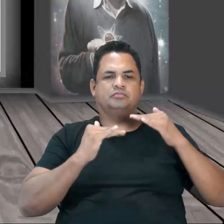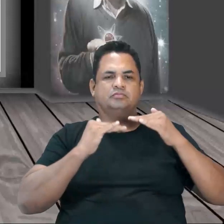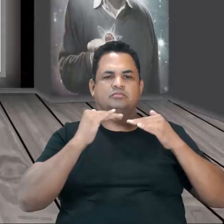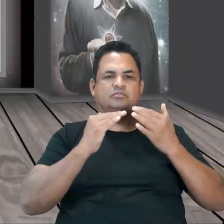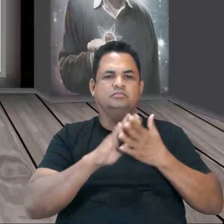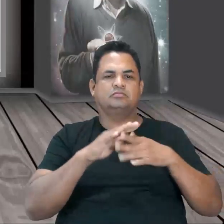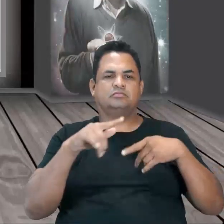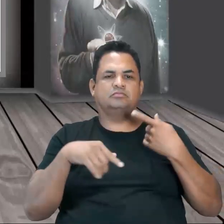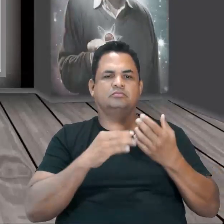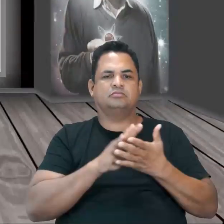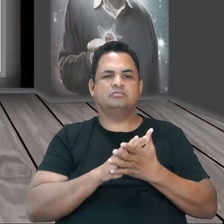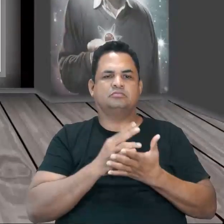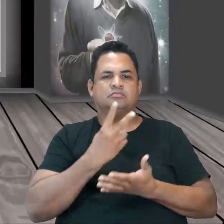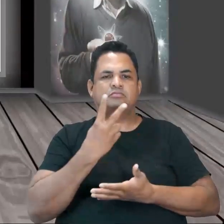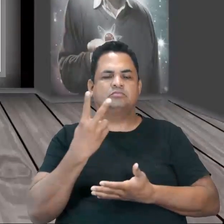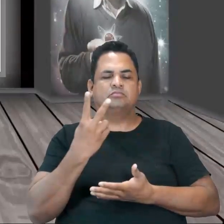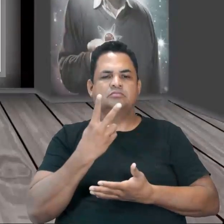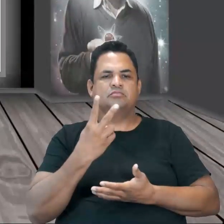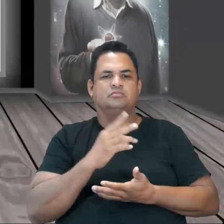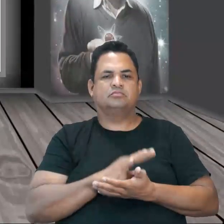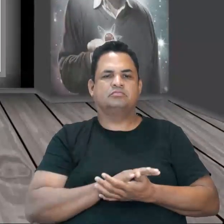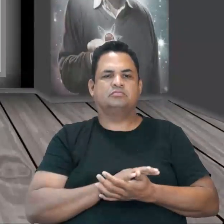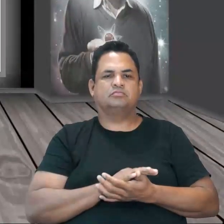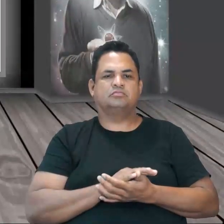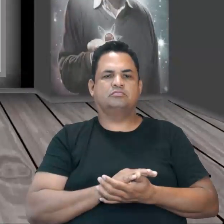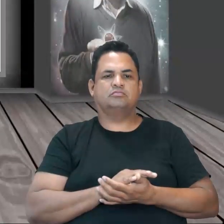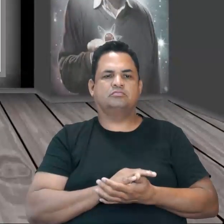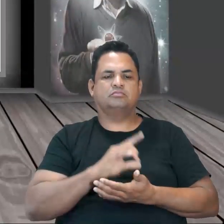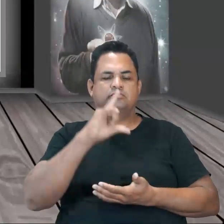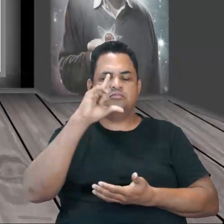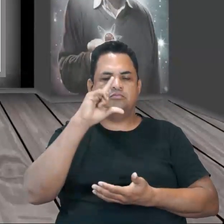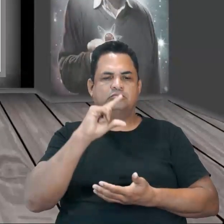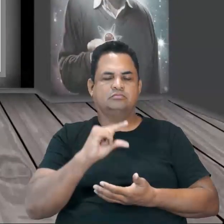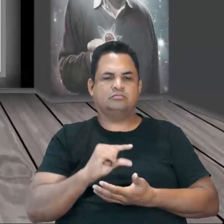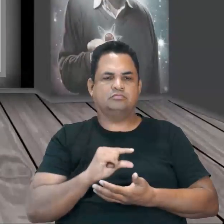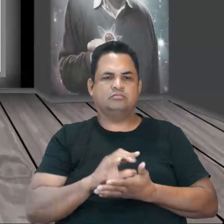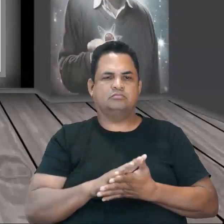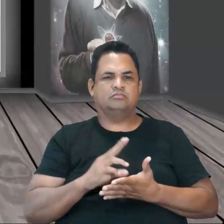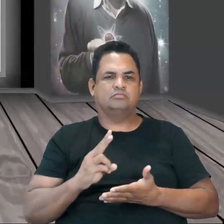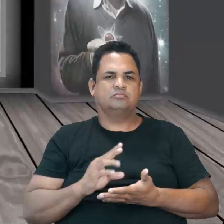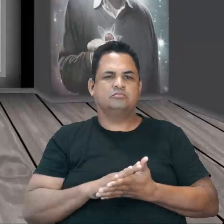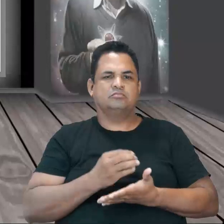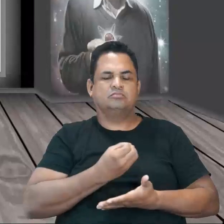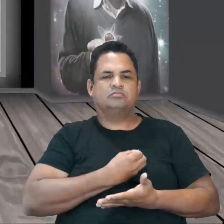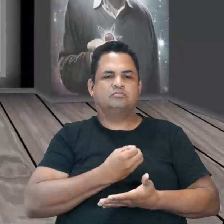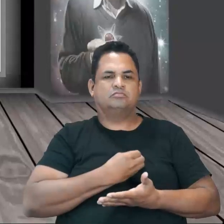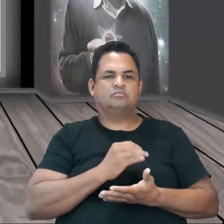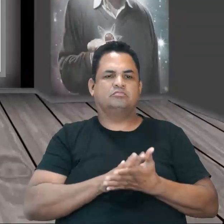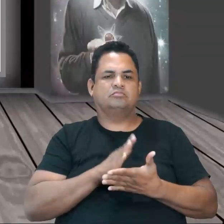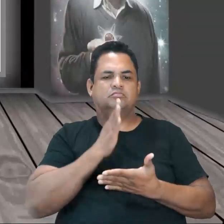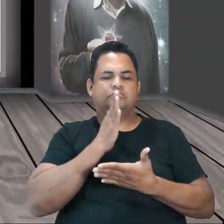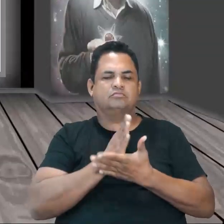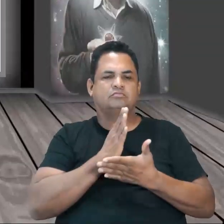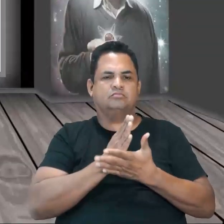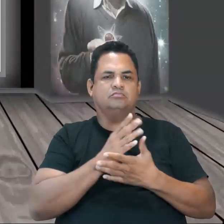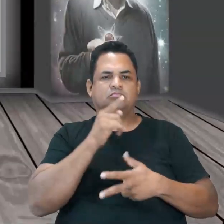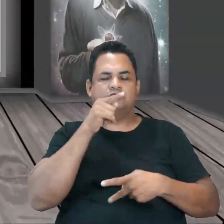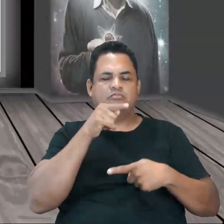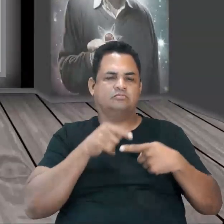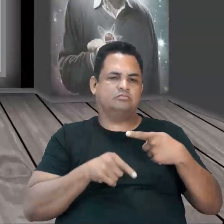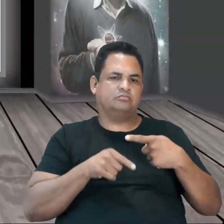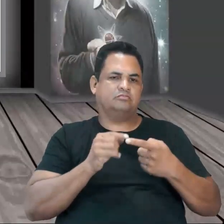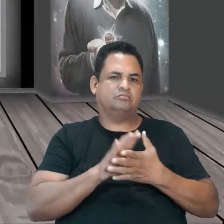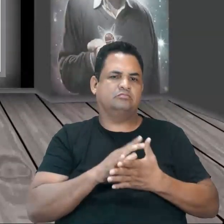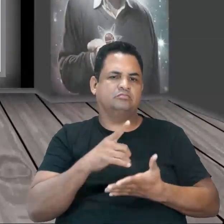aqui que vão separar. Primeiro você subtrai os valores, depois divide em 2 partes iguais, aí você vai ter o valor,